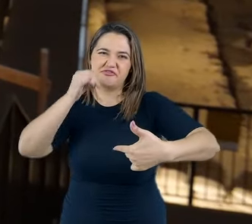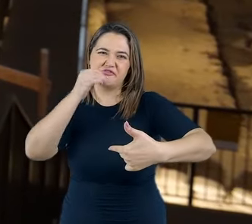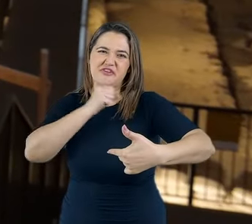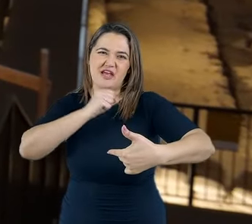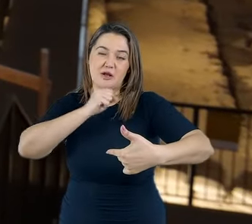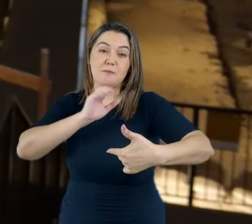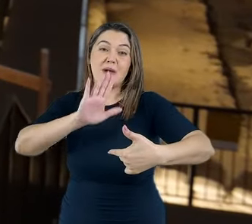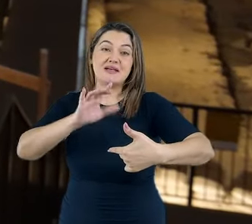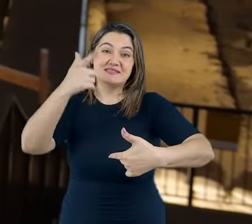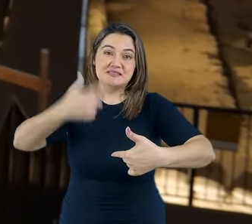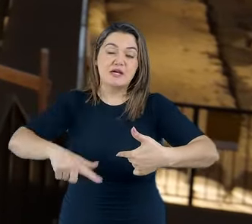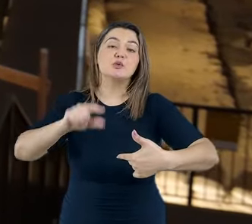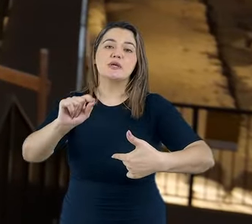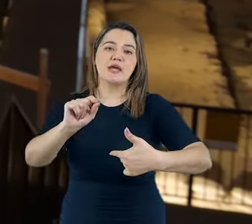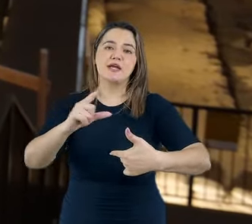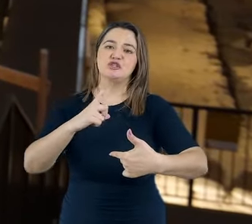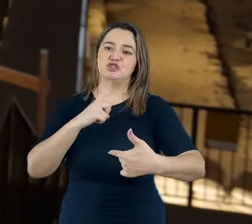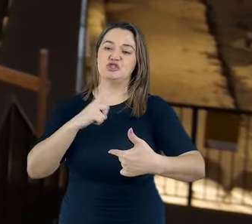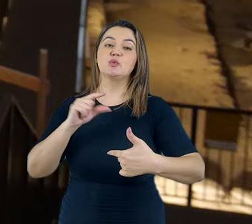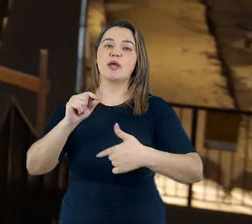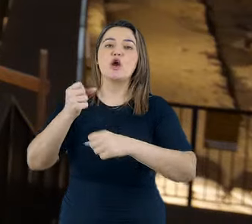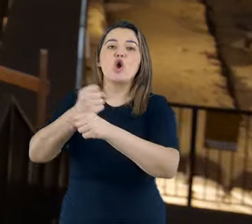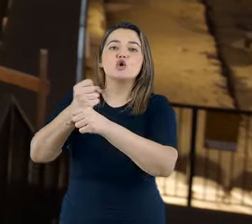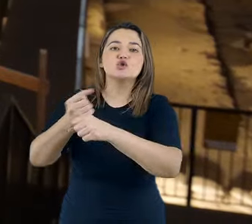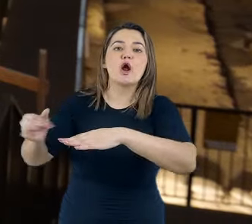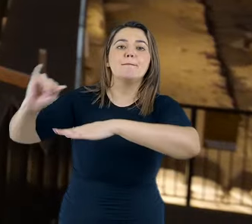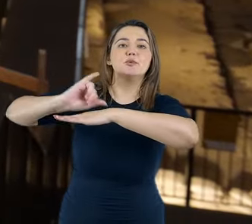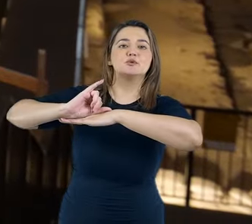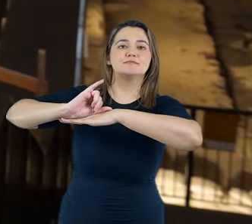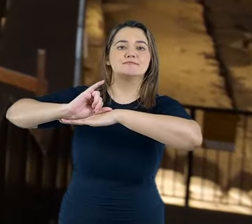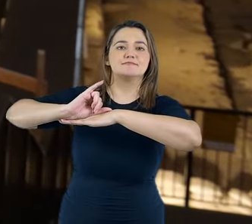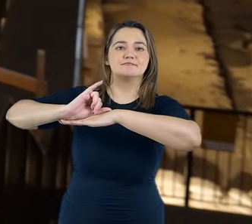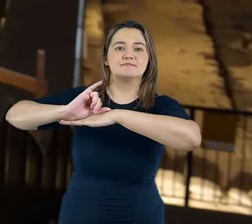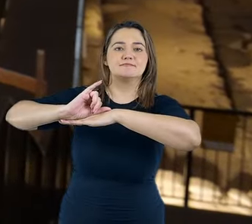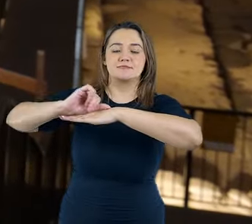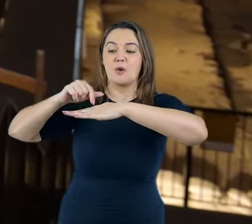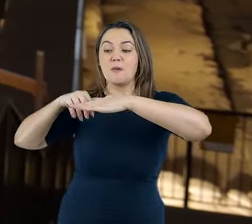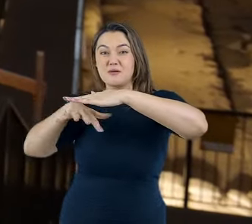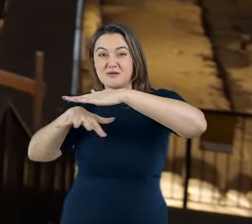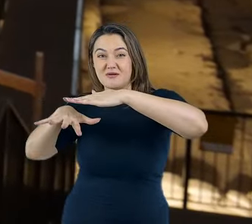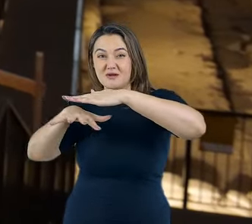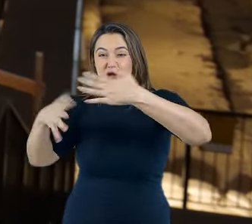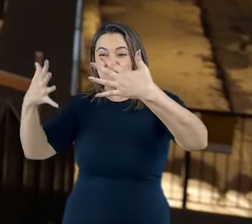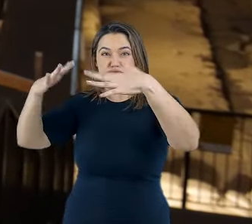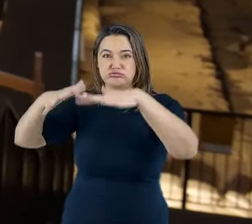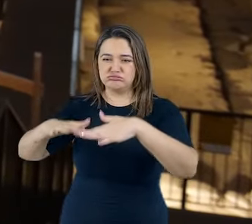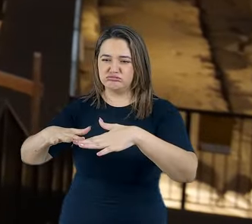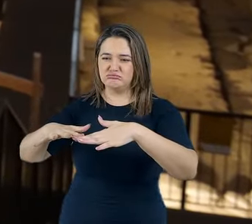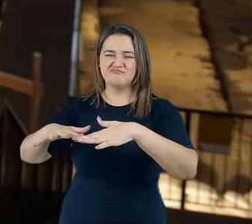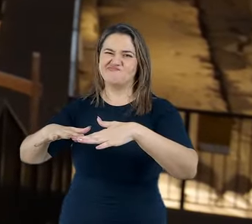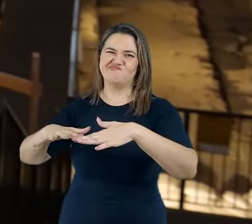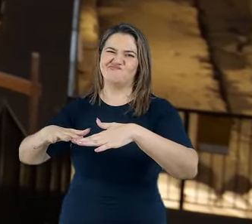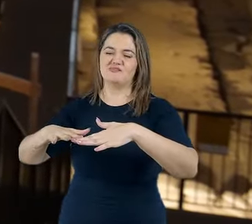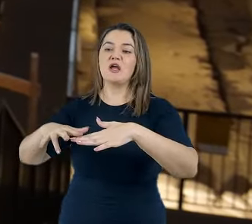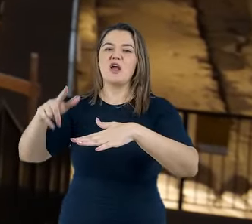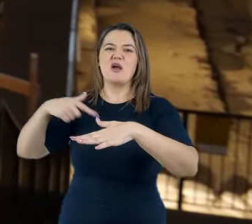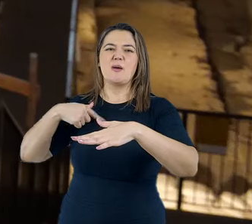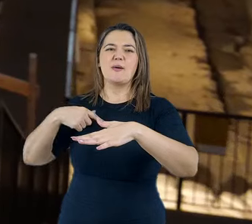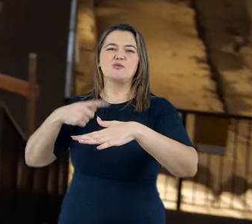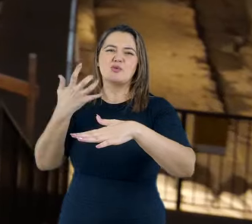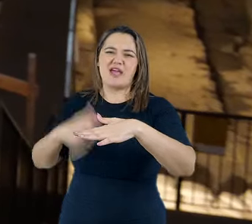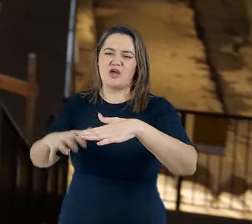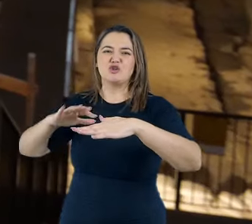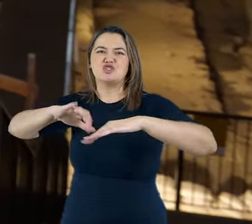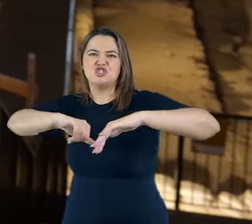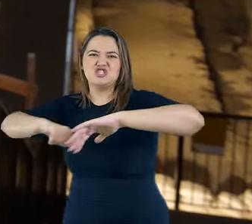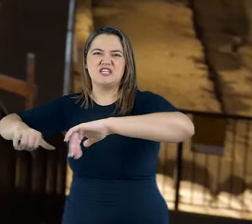o mais comum seria construir por cima. Quando você constrói por cima, evidentemente que os destroços do assentamento anterior